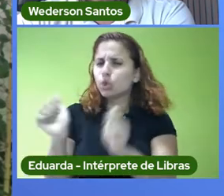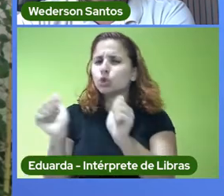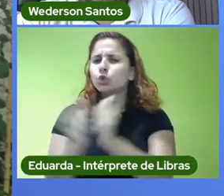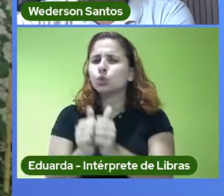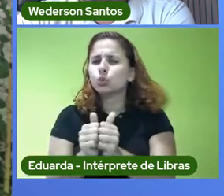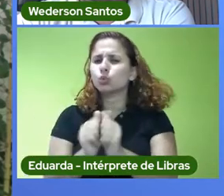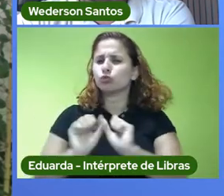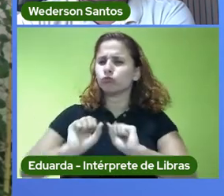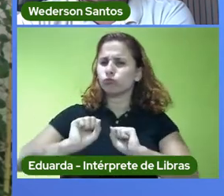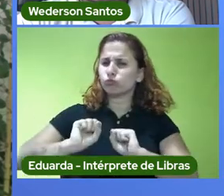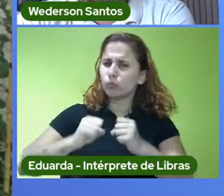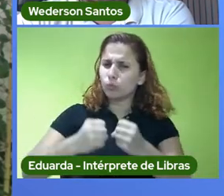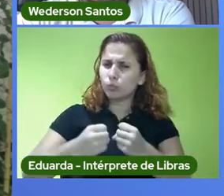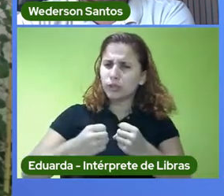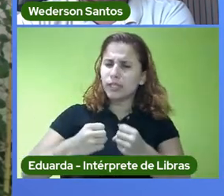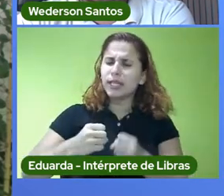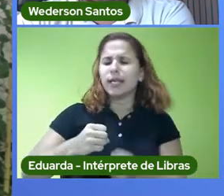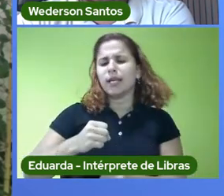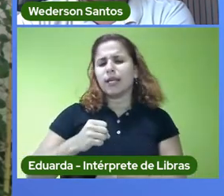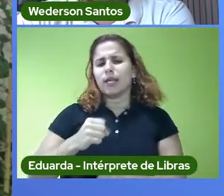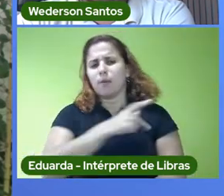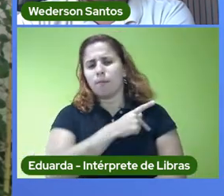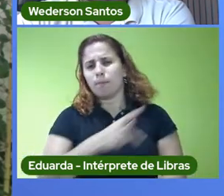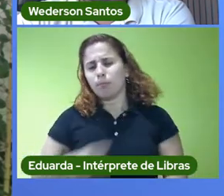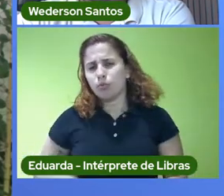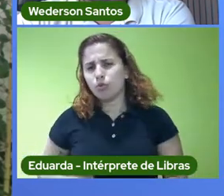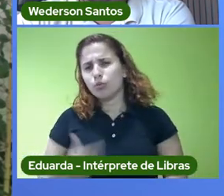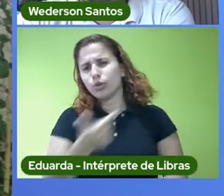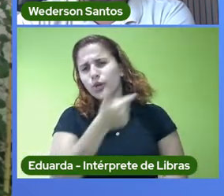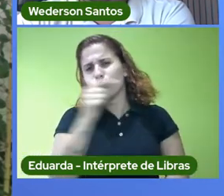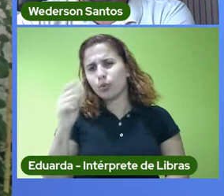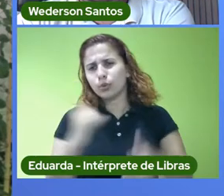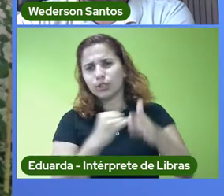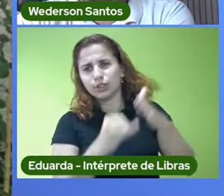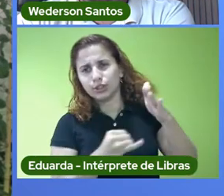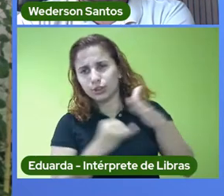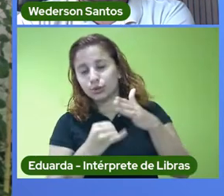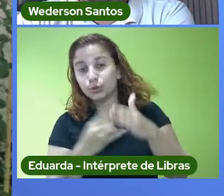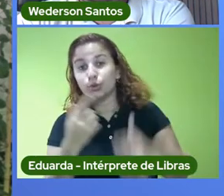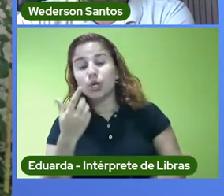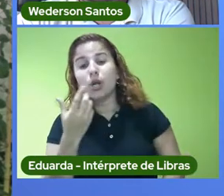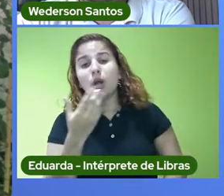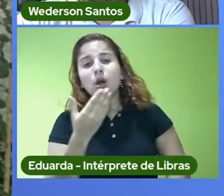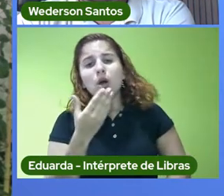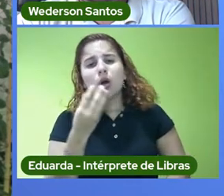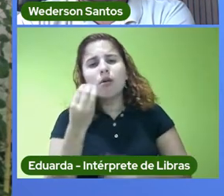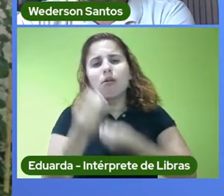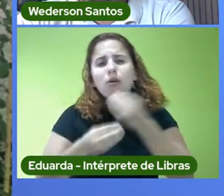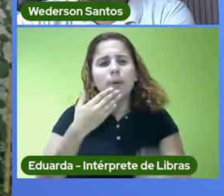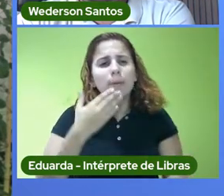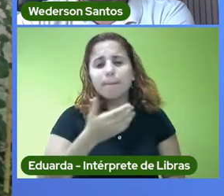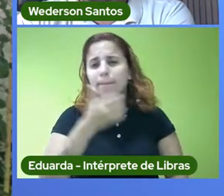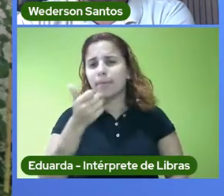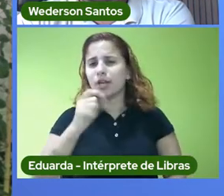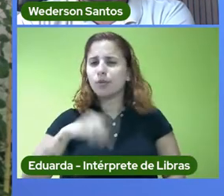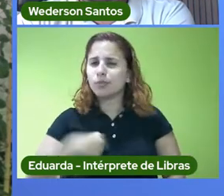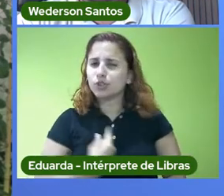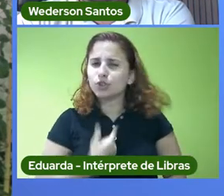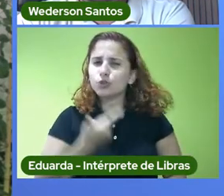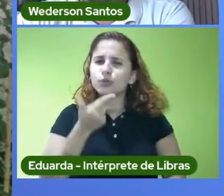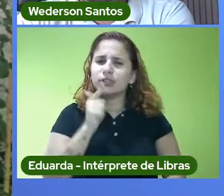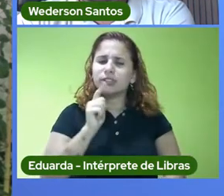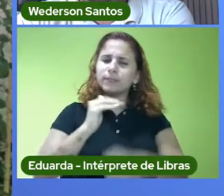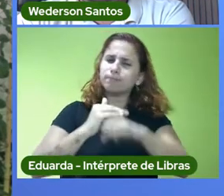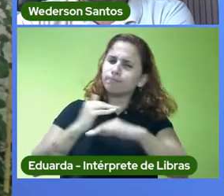famílias, as melhores formas aí da gente avançar na promoção